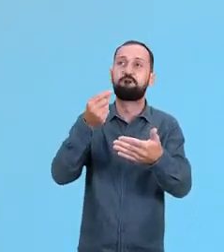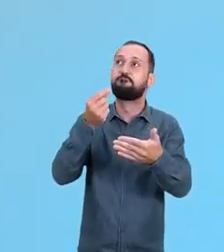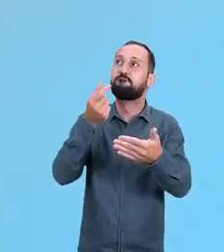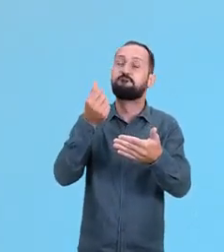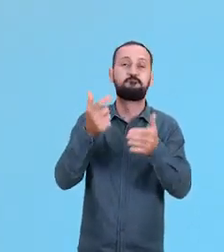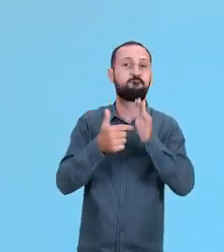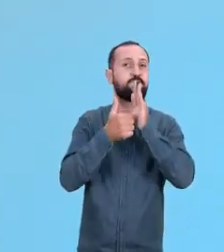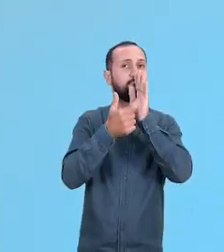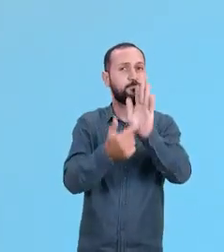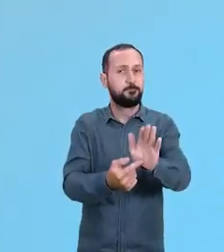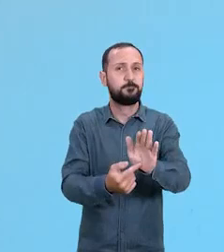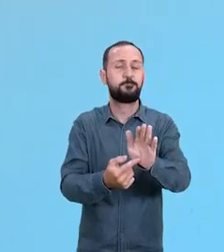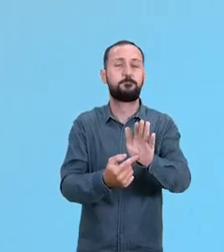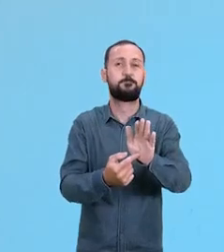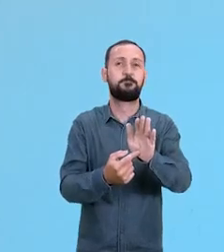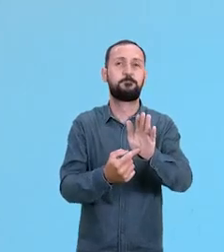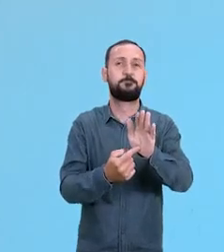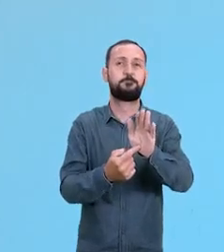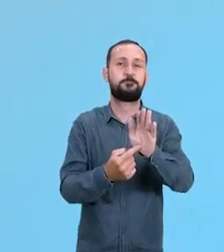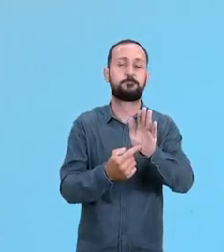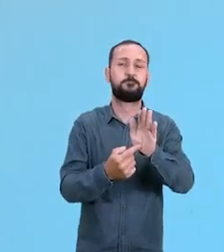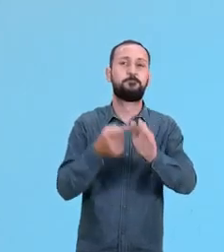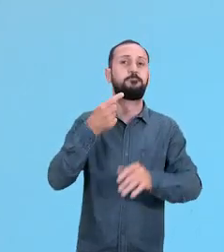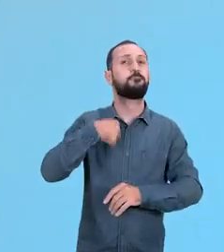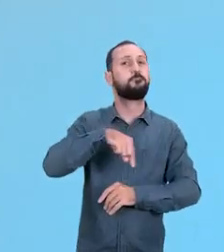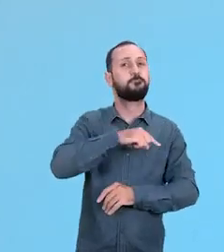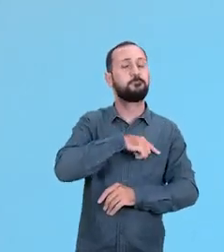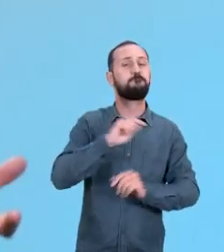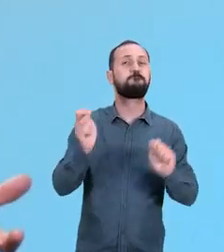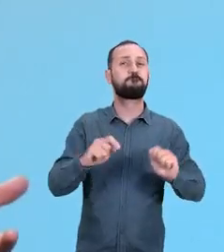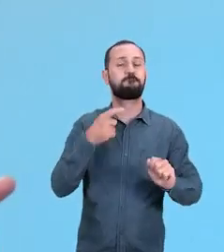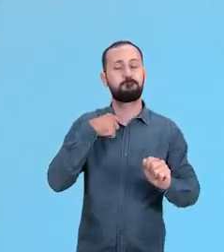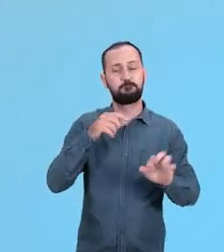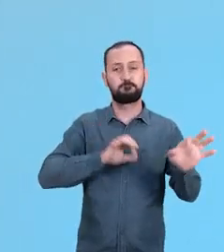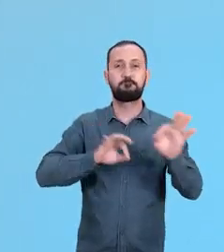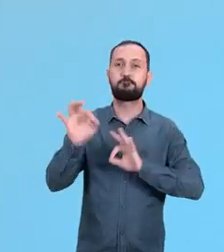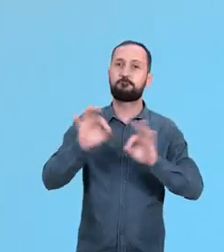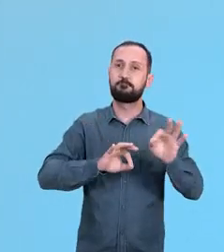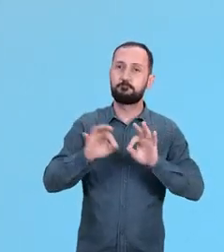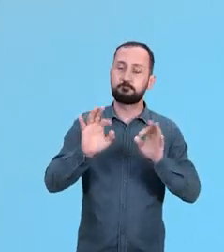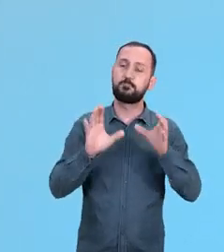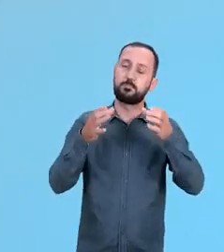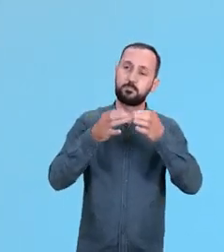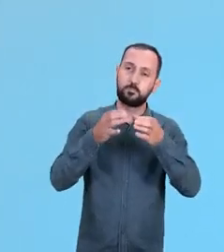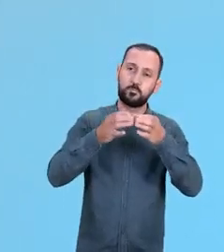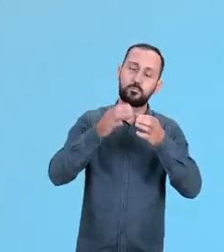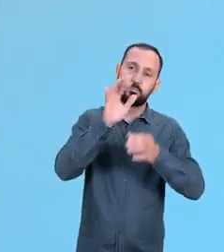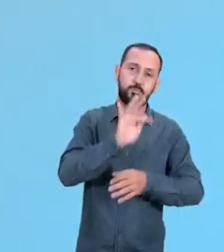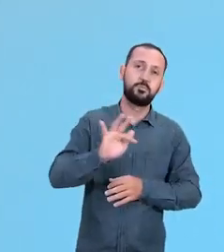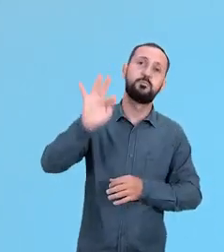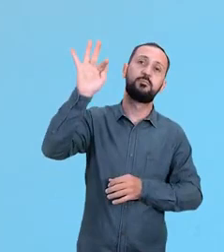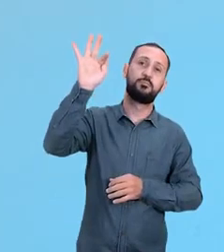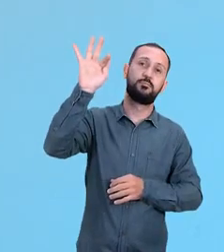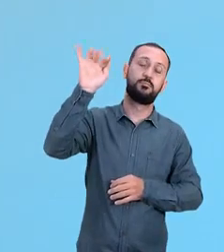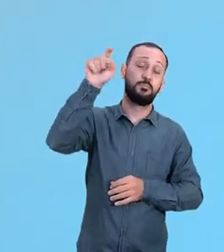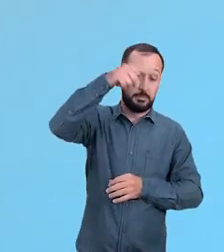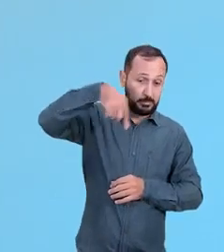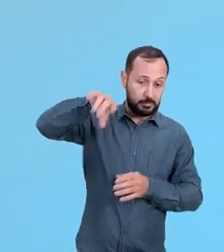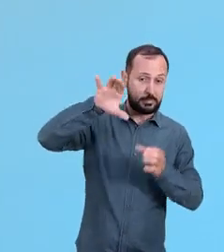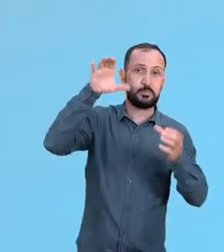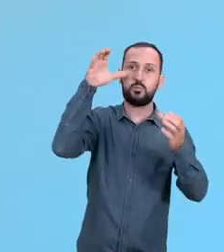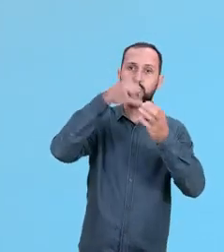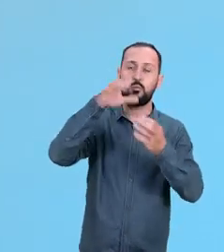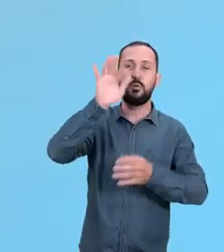da apresentação, né, nós podemos encaminhar para a nossa bancada federal para que eles